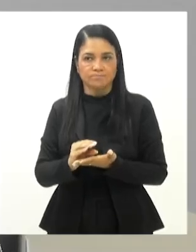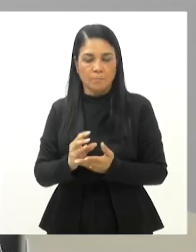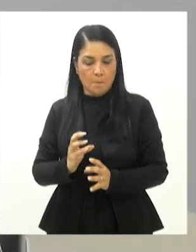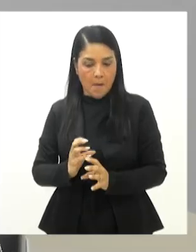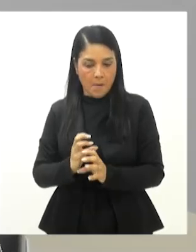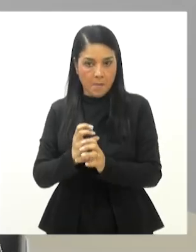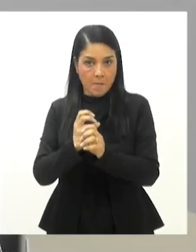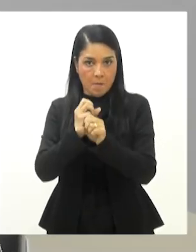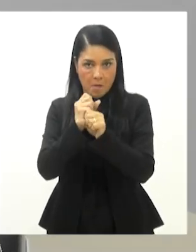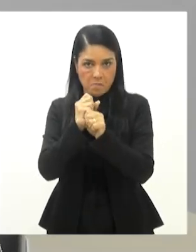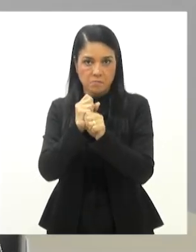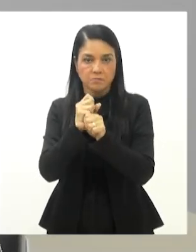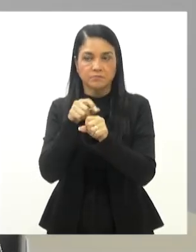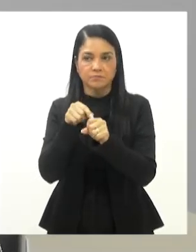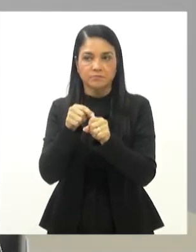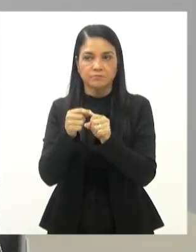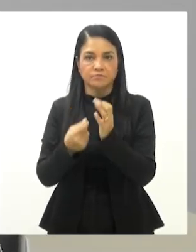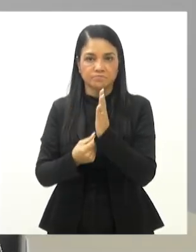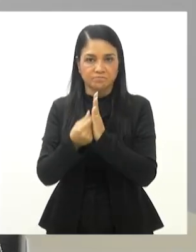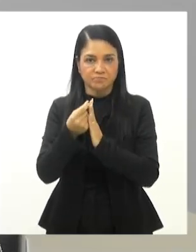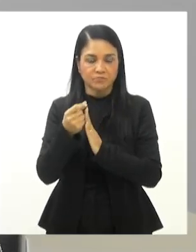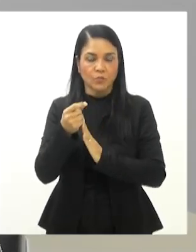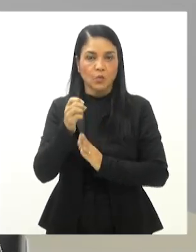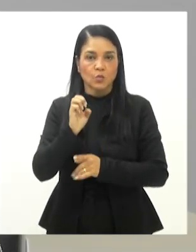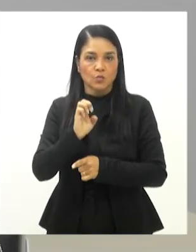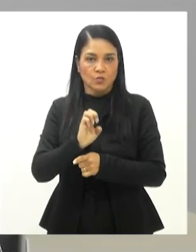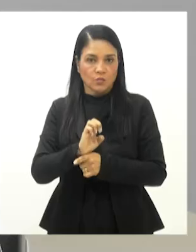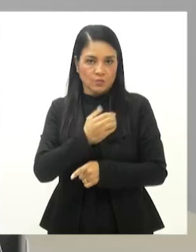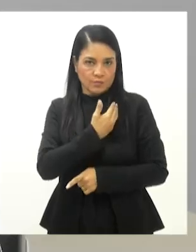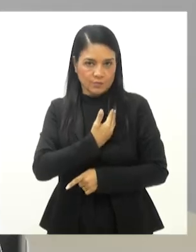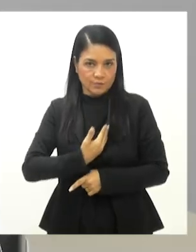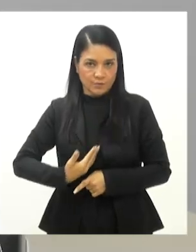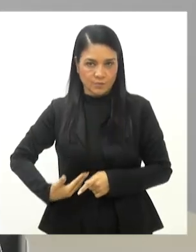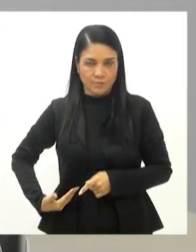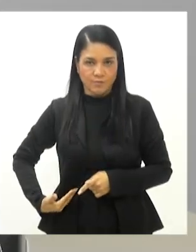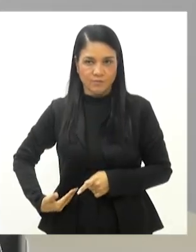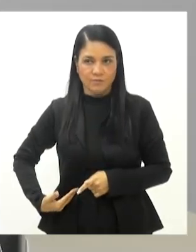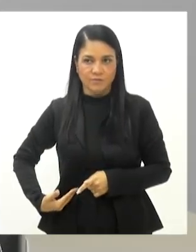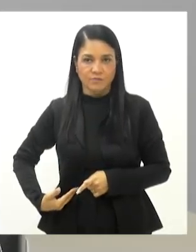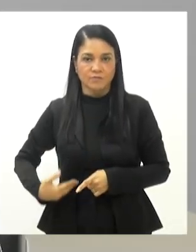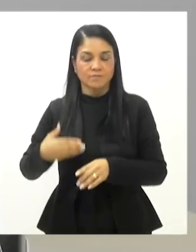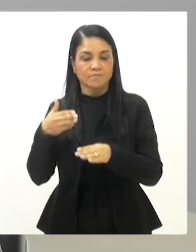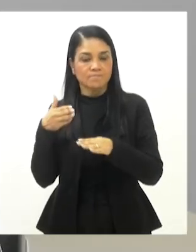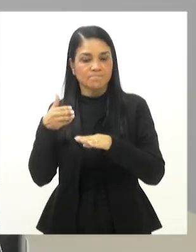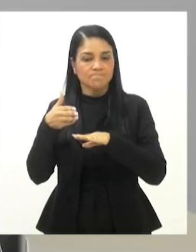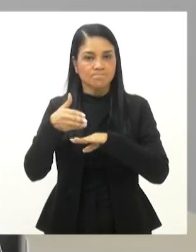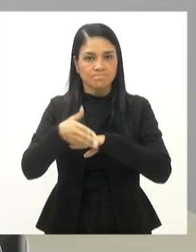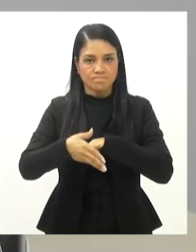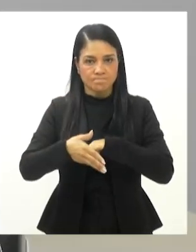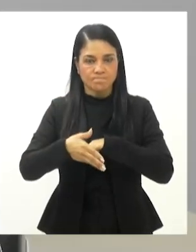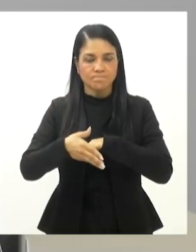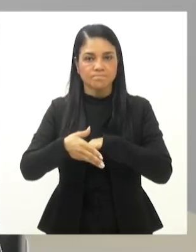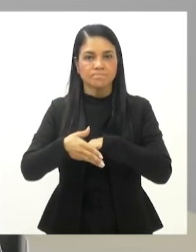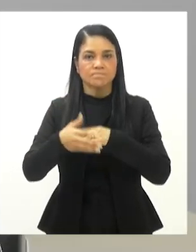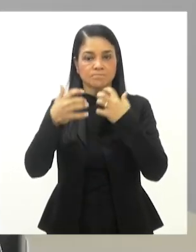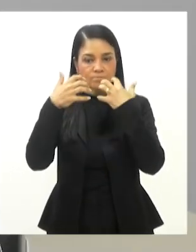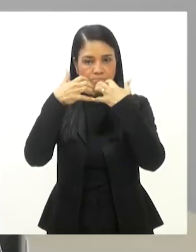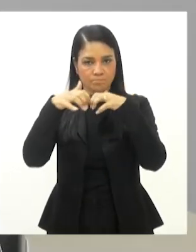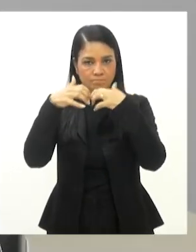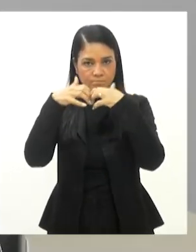maior, que é do próprio governo do Estado fazendo as intervenções em